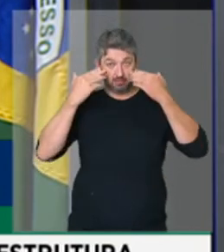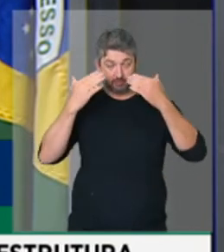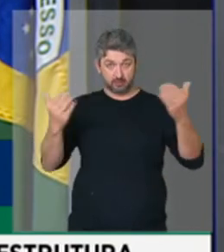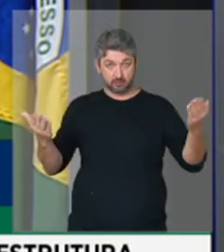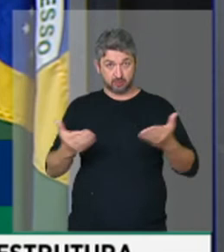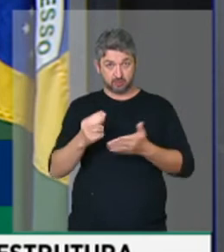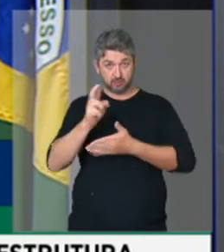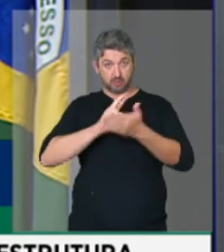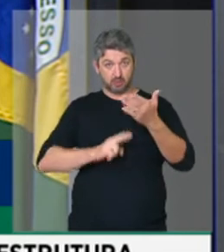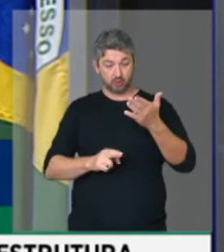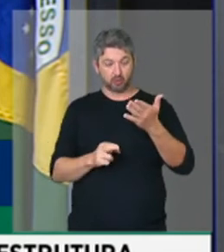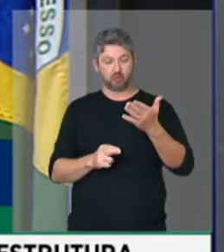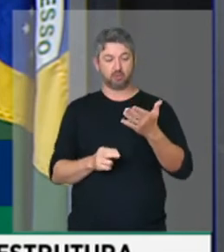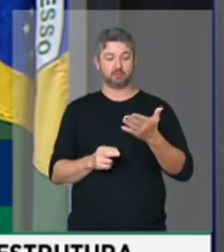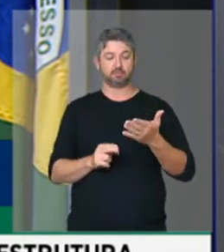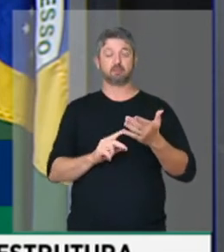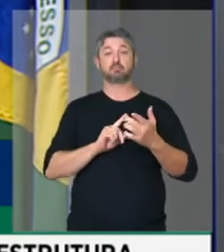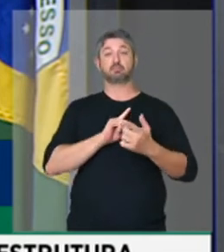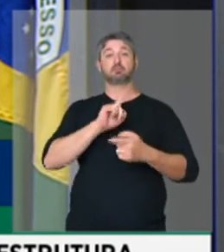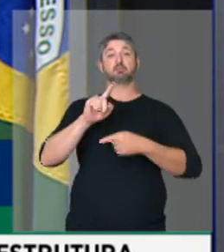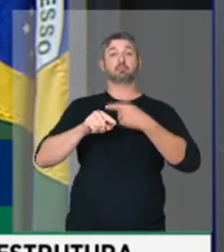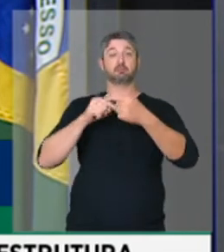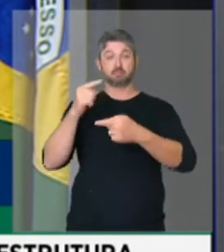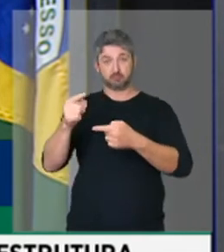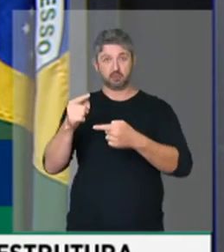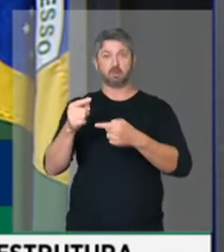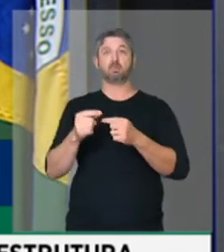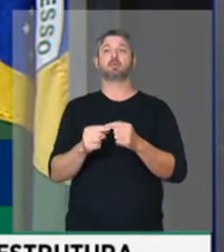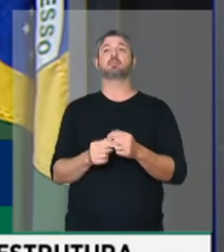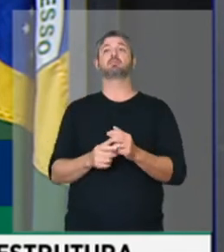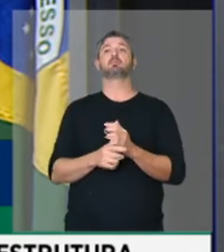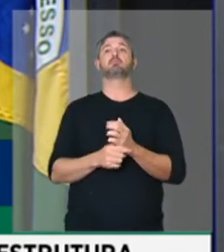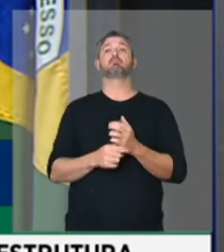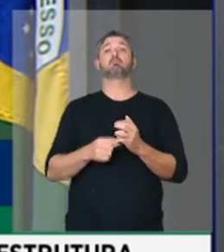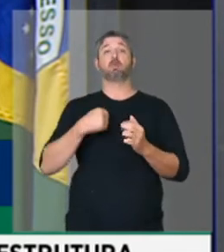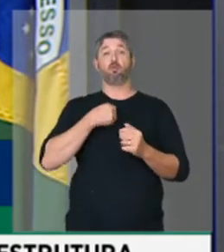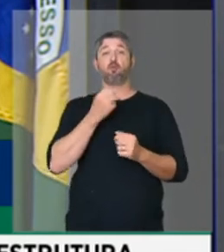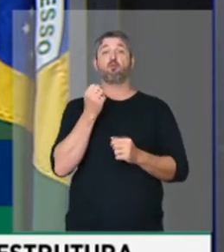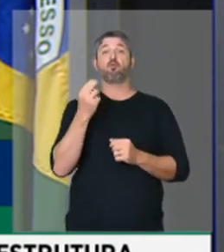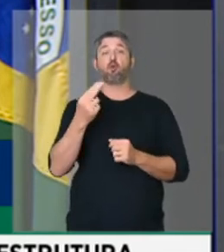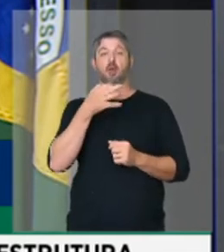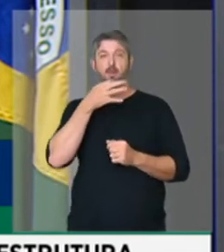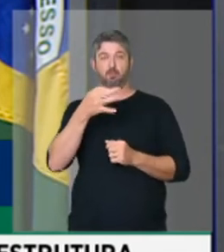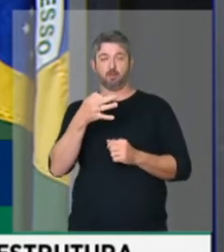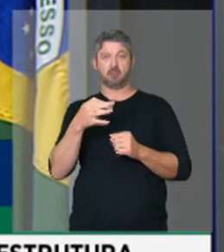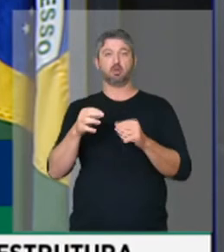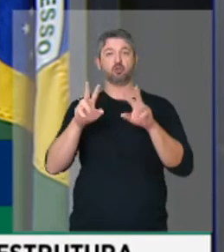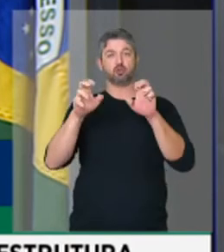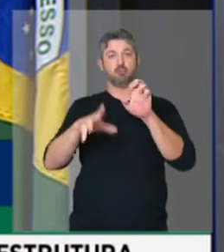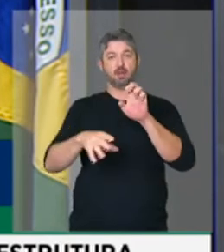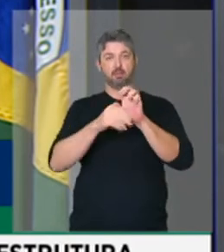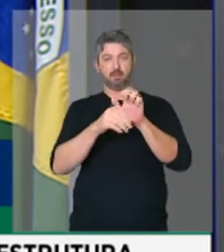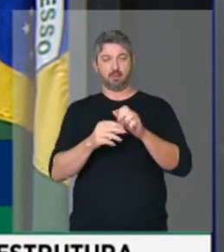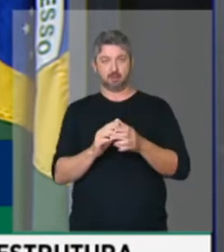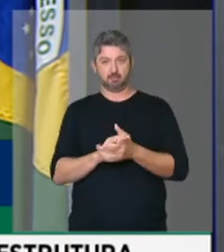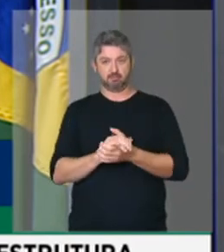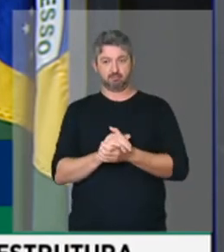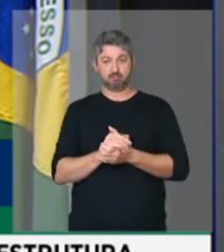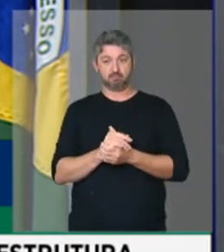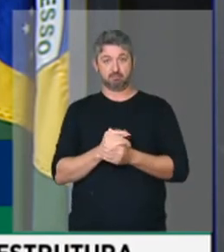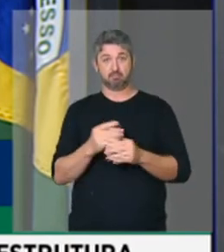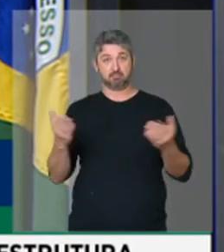parecer, depois, num momento oportuno, dado pela mesa, me manifestarei sobre as emendas. Mas, nesse